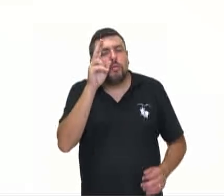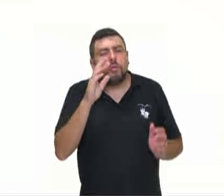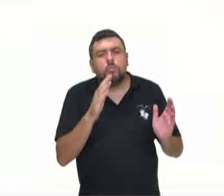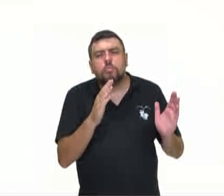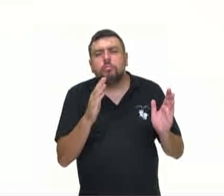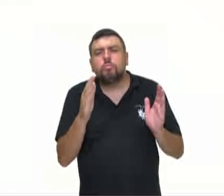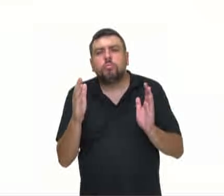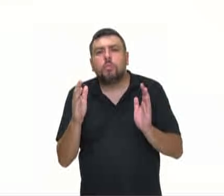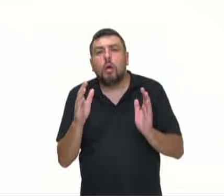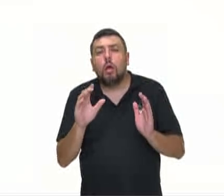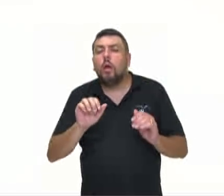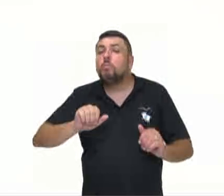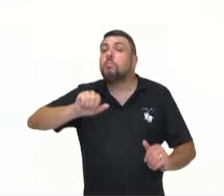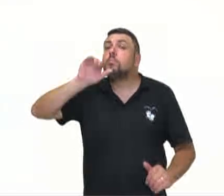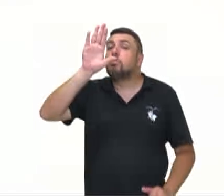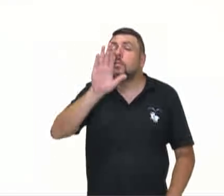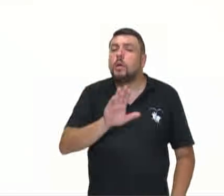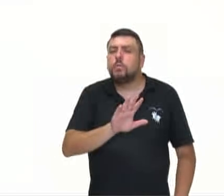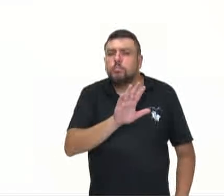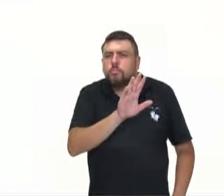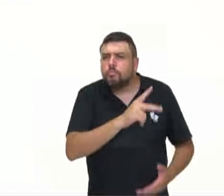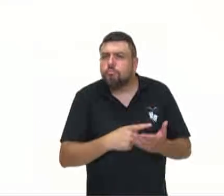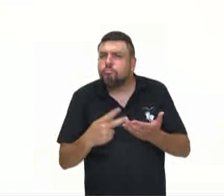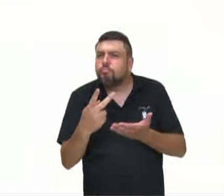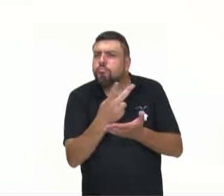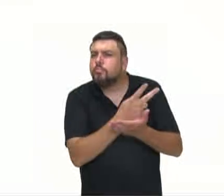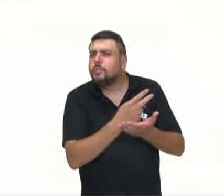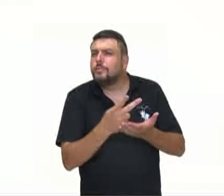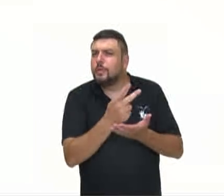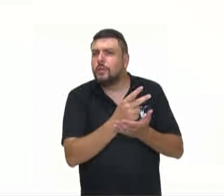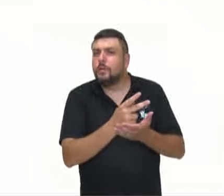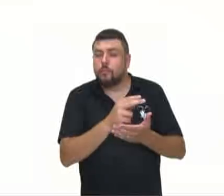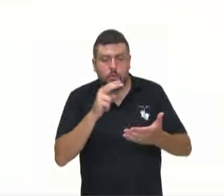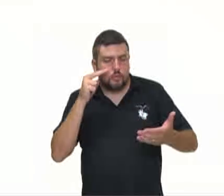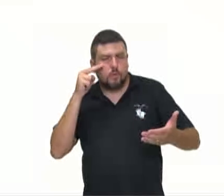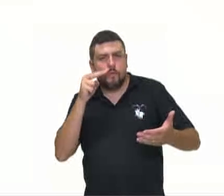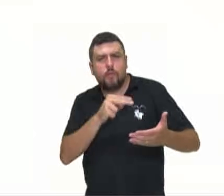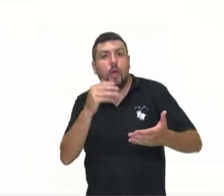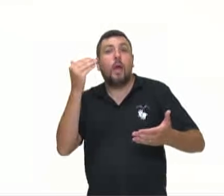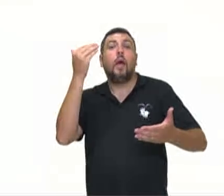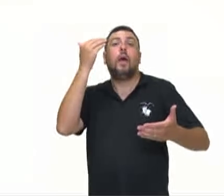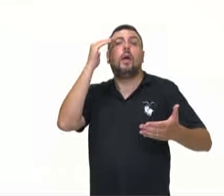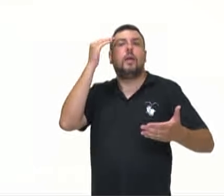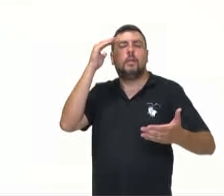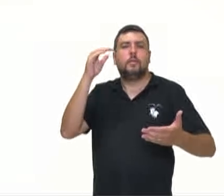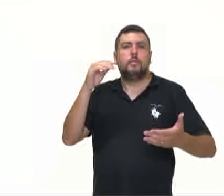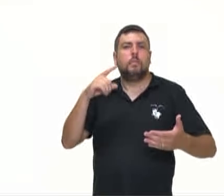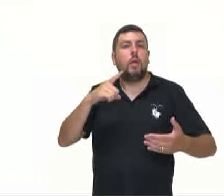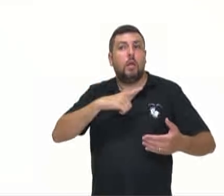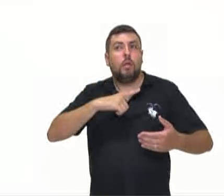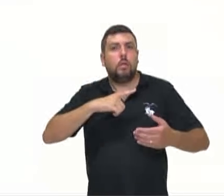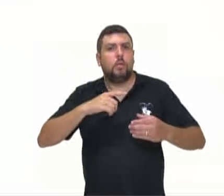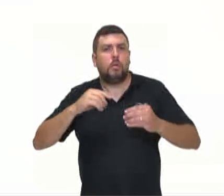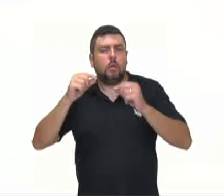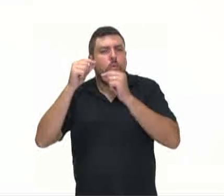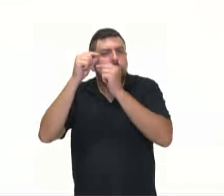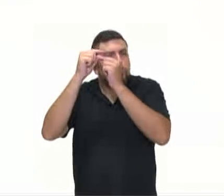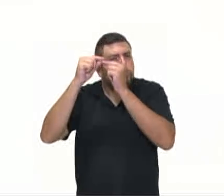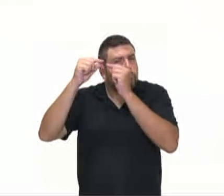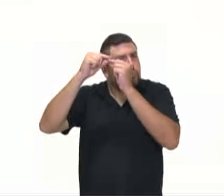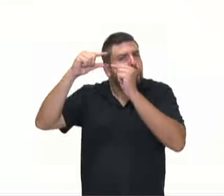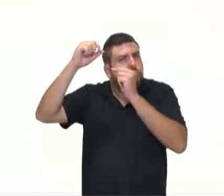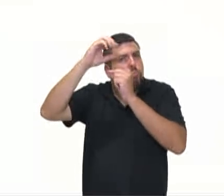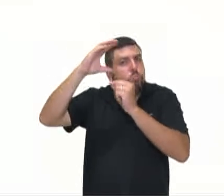texto, passando os episódios a se explicarem por si mesmo, através da ação dos balões que contêm as falas, reproduzidas